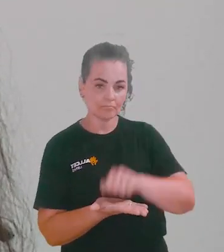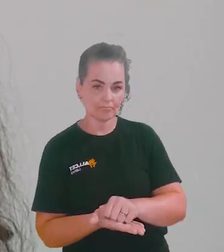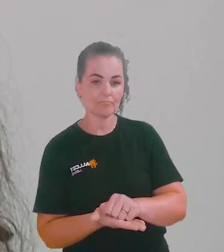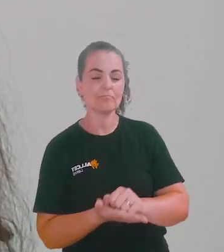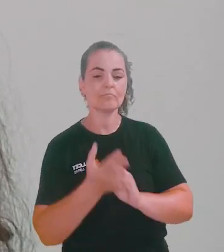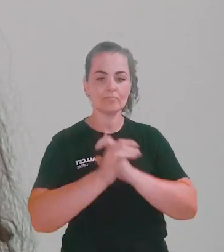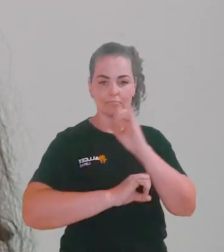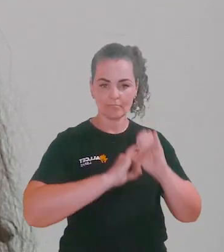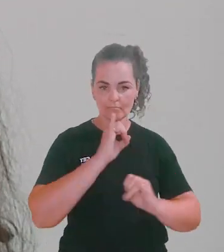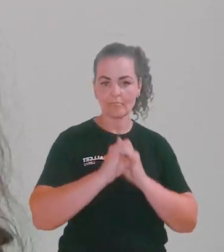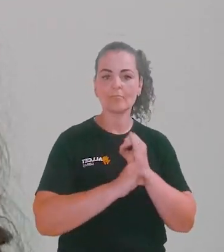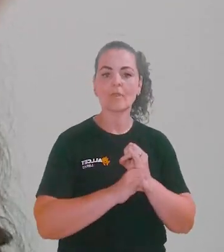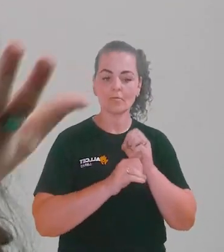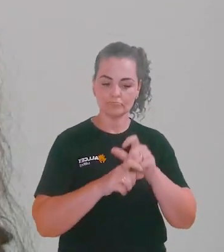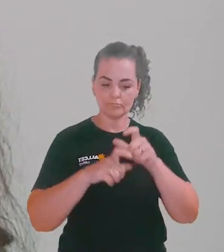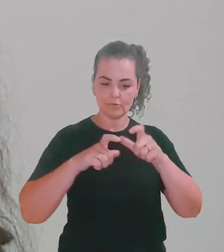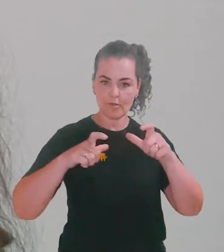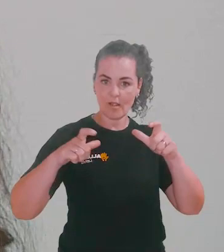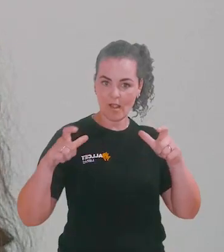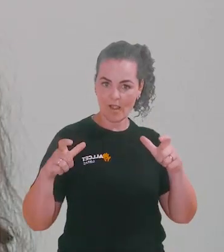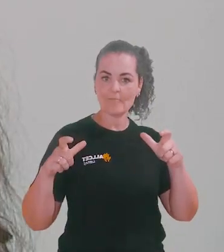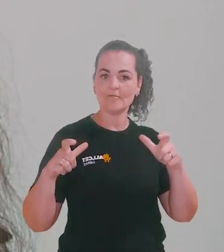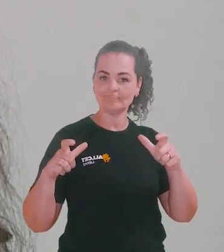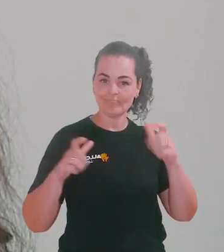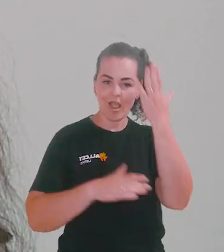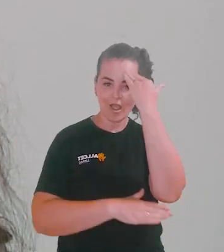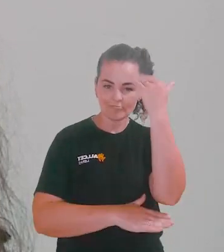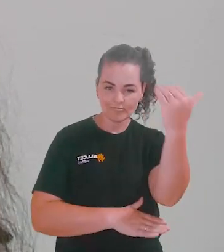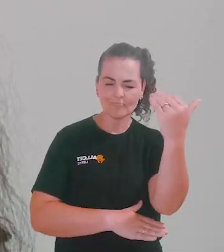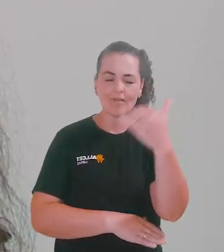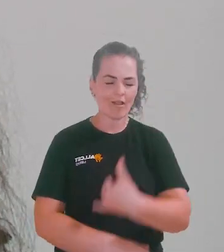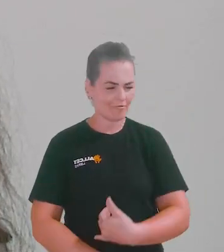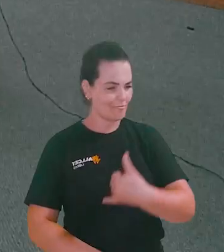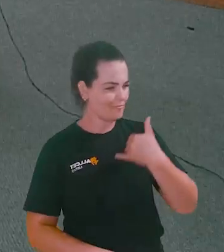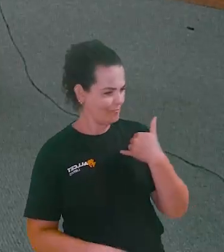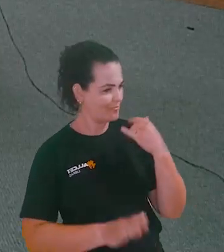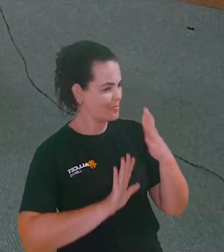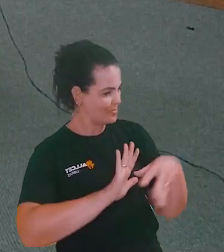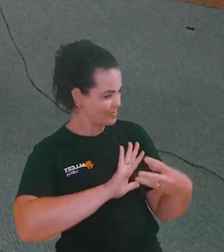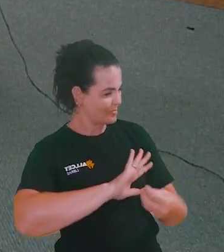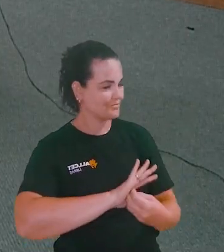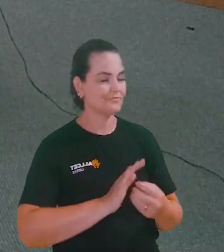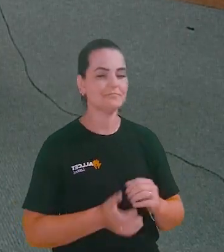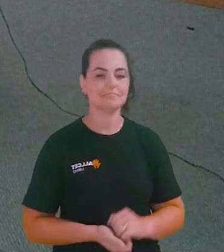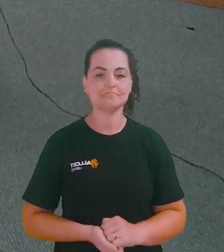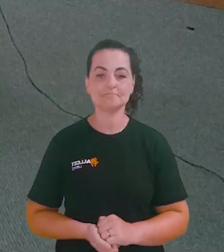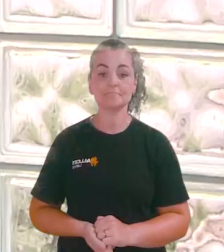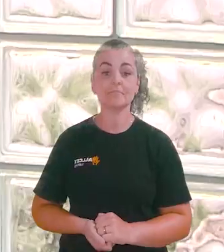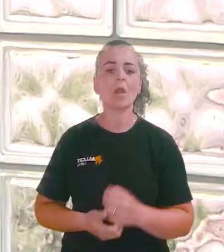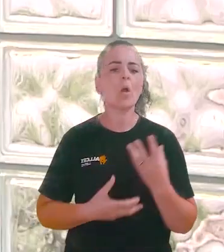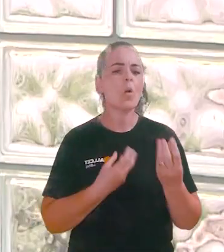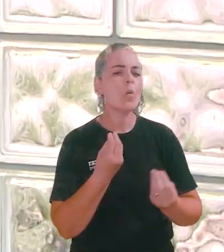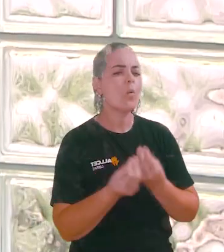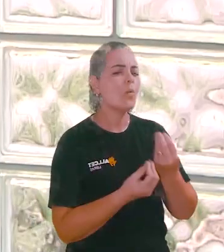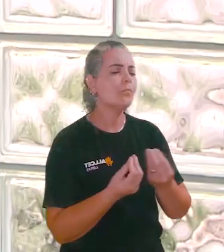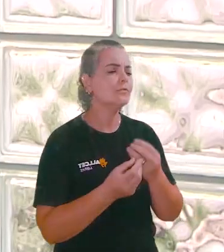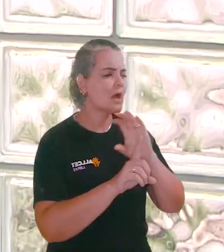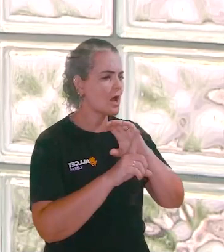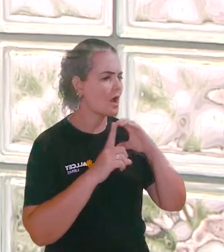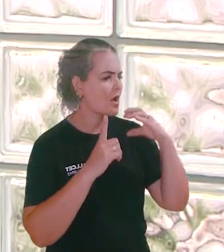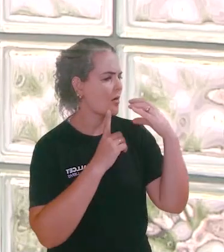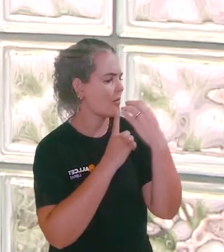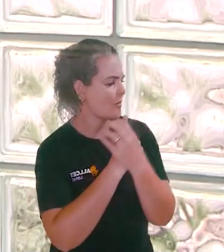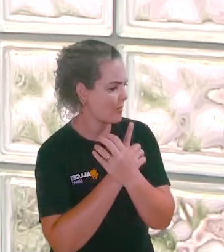cadastradas. Então, ela está tomando uma proporção bem grande. É um case de sucesso. É o orgulho do núcleo. É o orgulho. Como tem